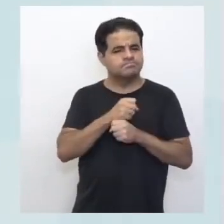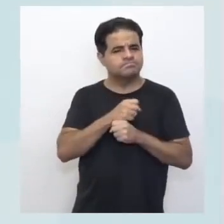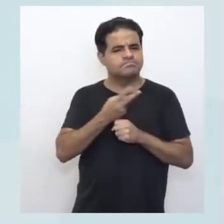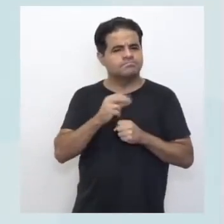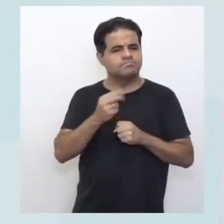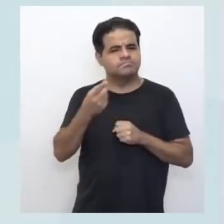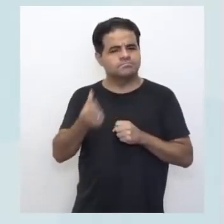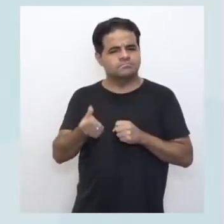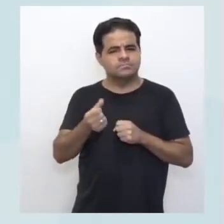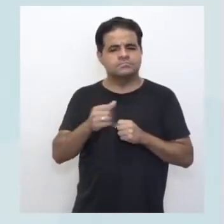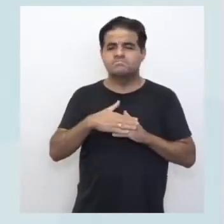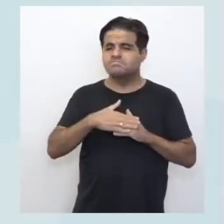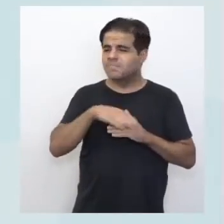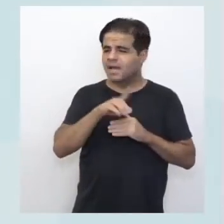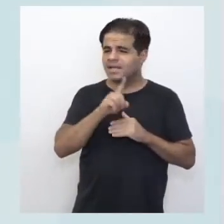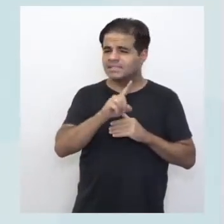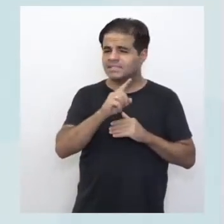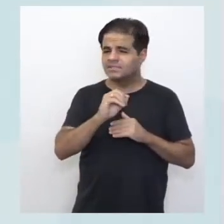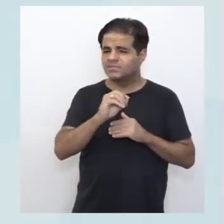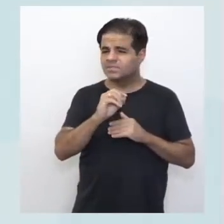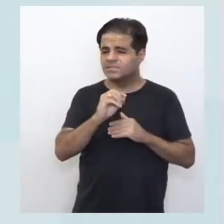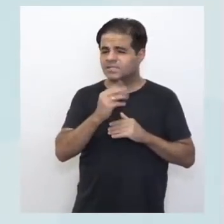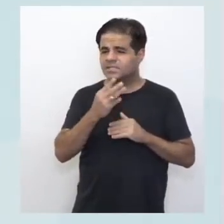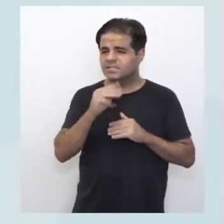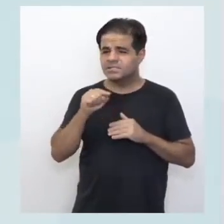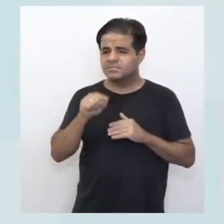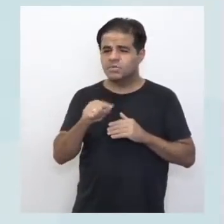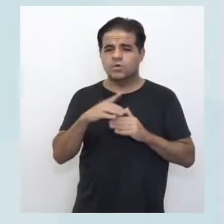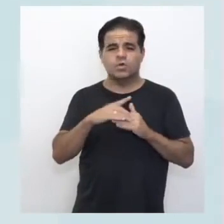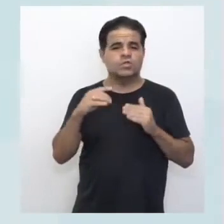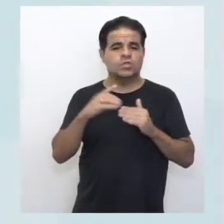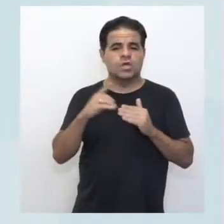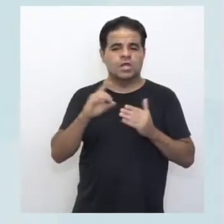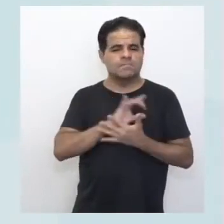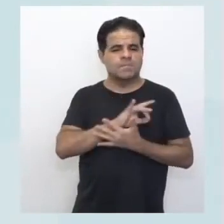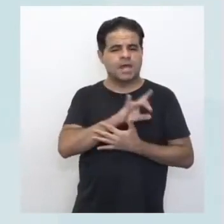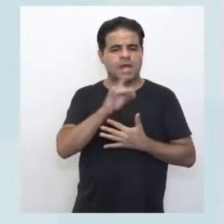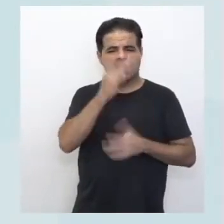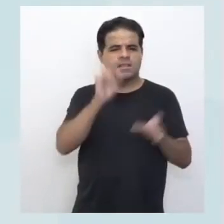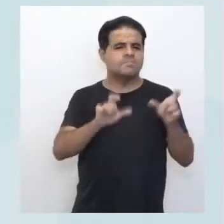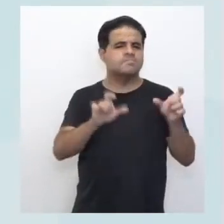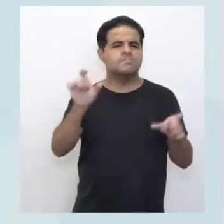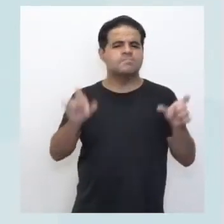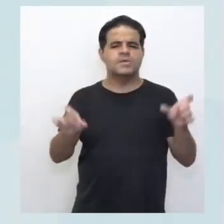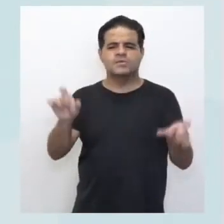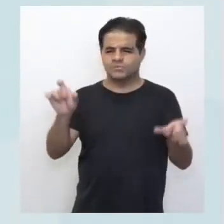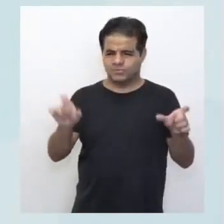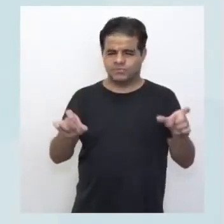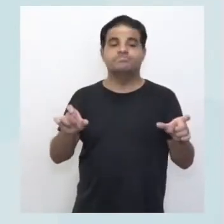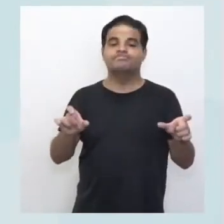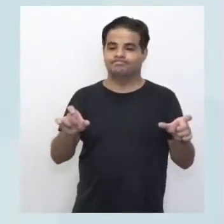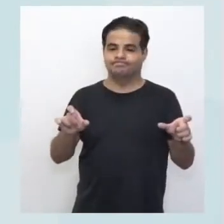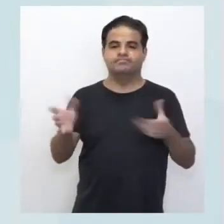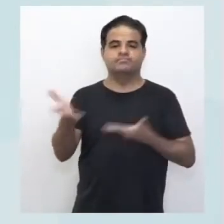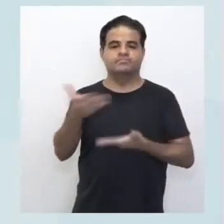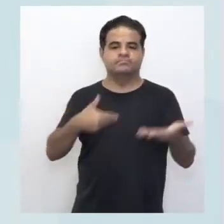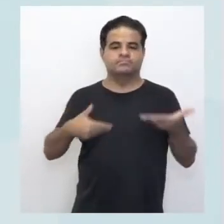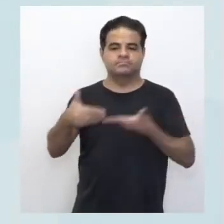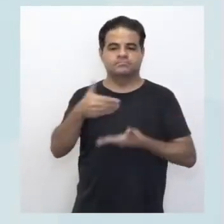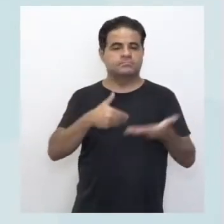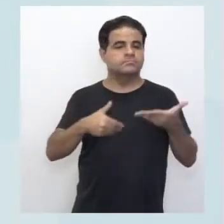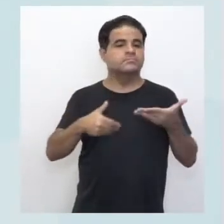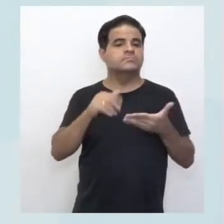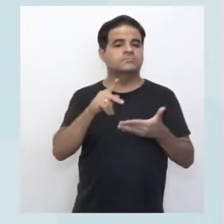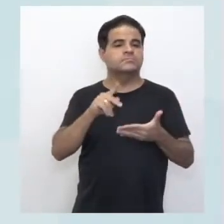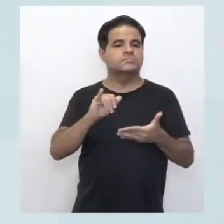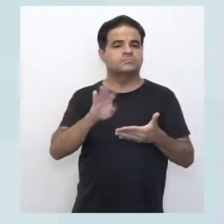2016, de mais de 103 mil dólares por ano para cada cidadão. tá certo? Então é uma relação, né, do seu